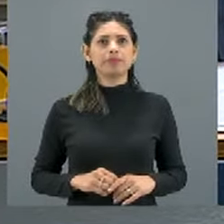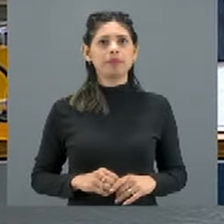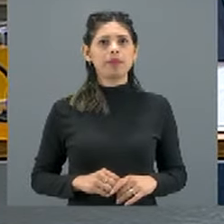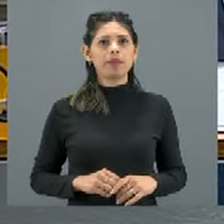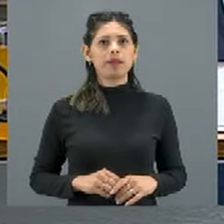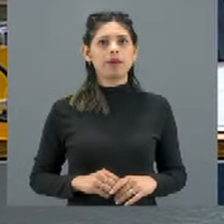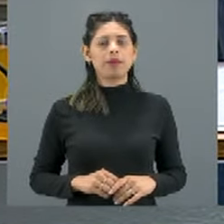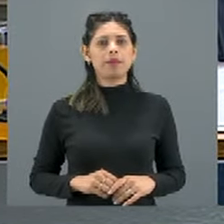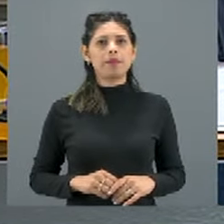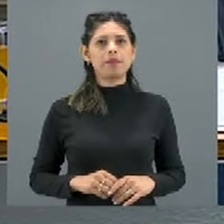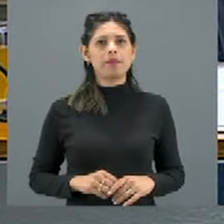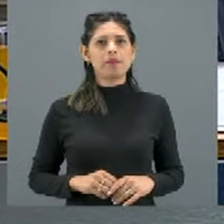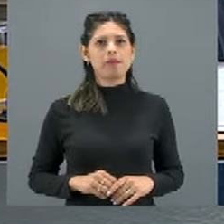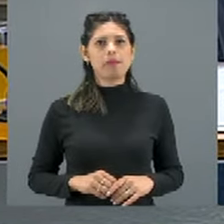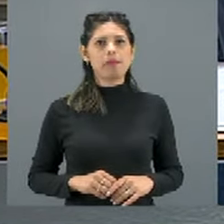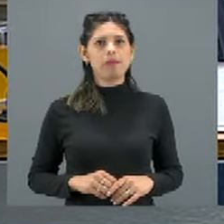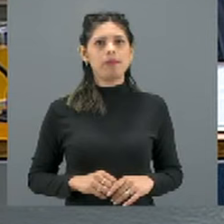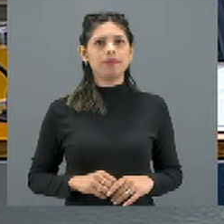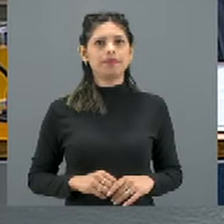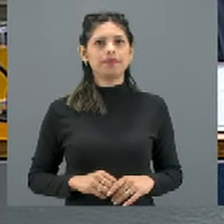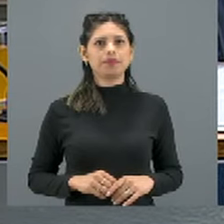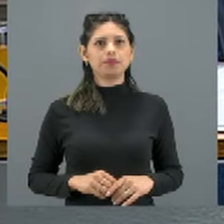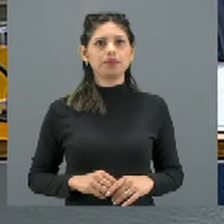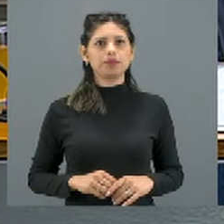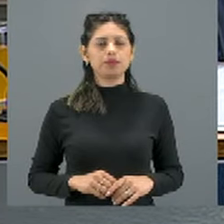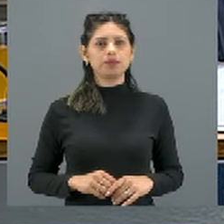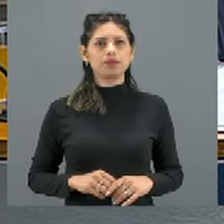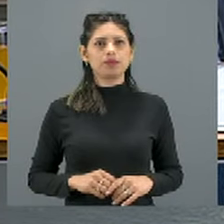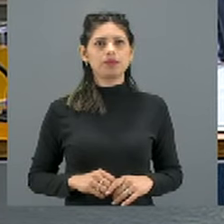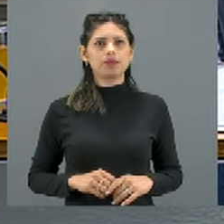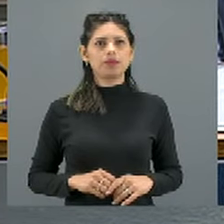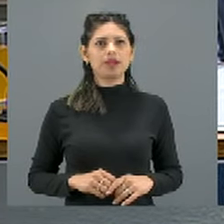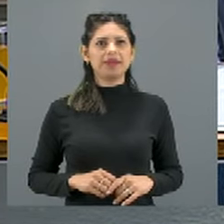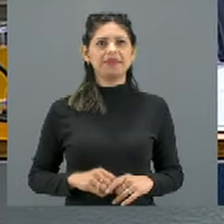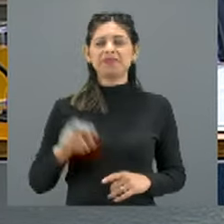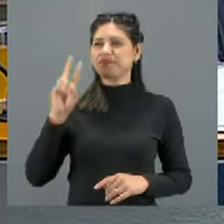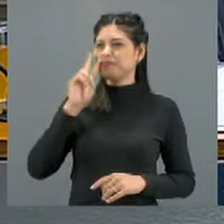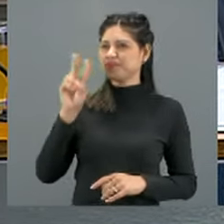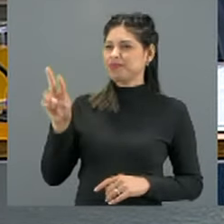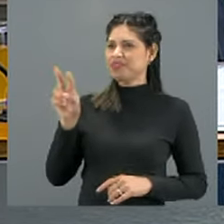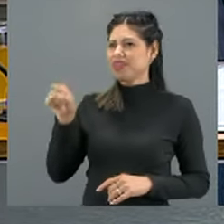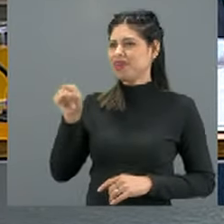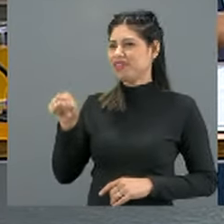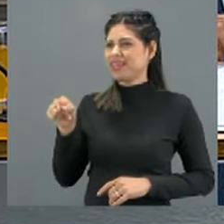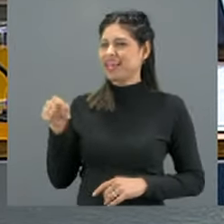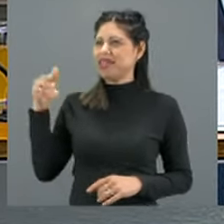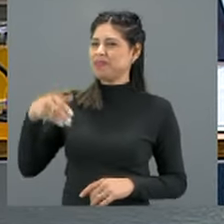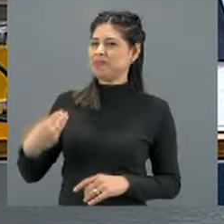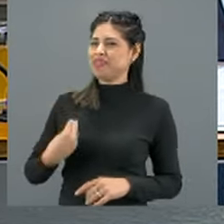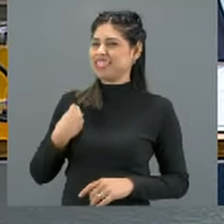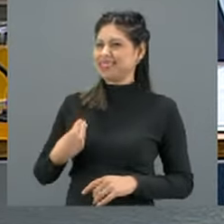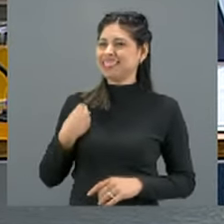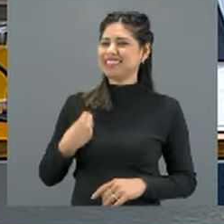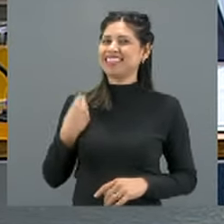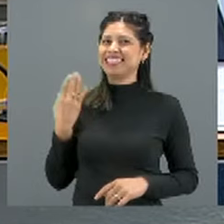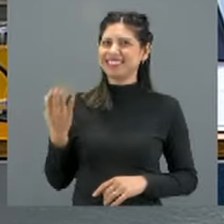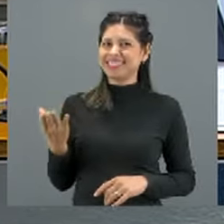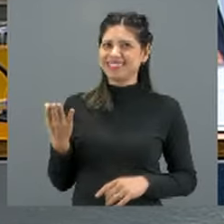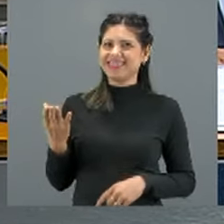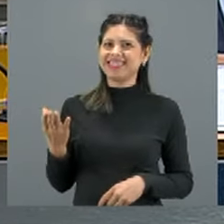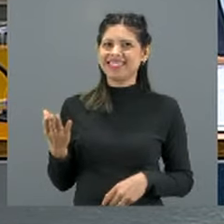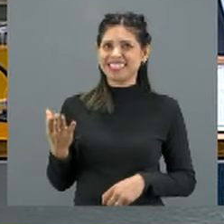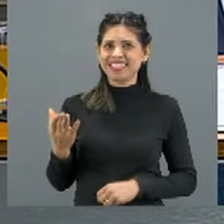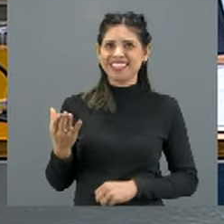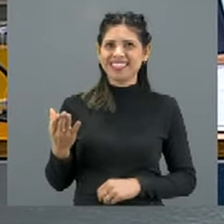Chico Rodrigues, mais uma rodada, os dois respondendo. Mas, Stevenson, você, eu estou vendo uma presença ilustre aqui hoje. Ela que está vendo ali, Chefe, quem está